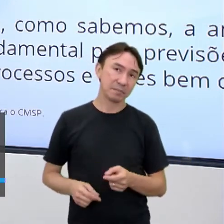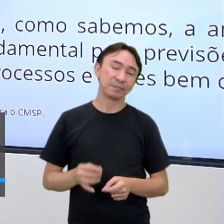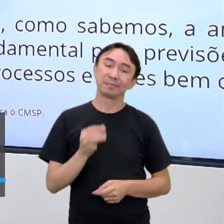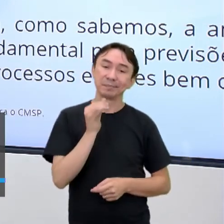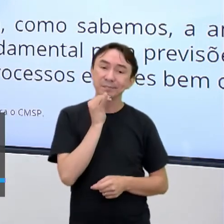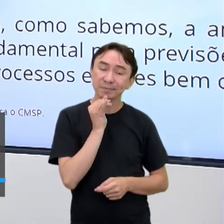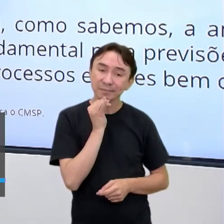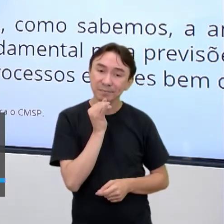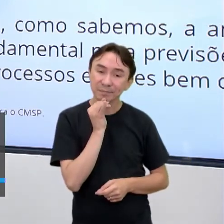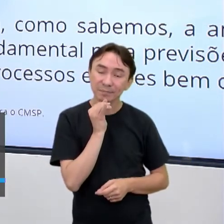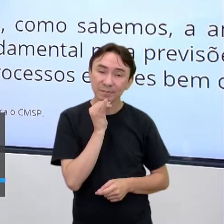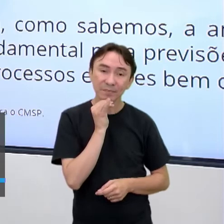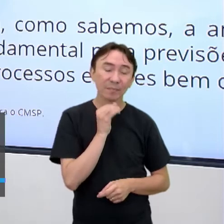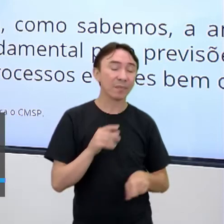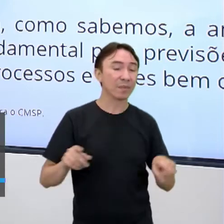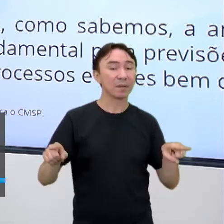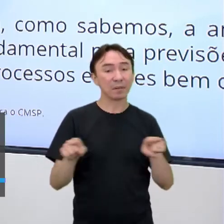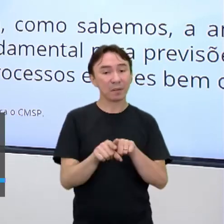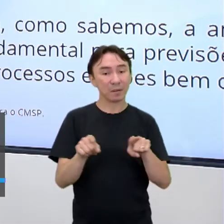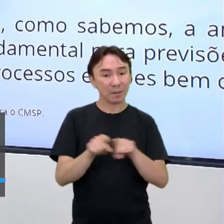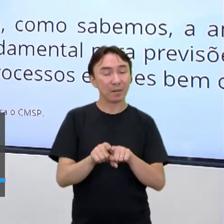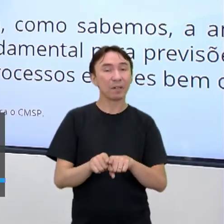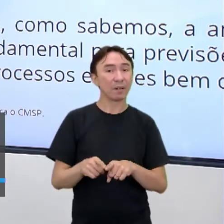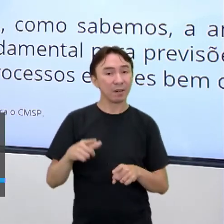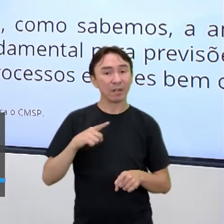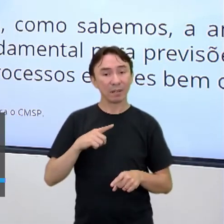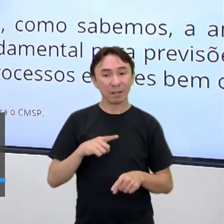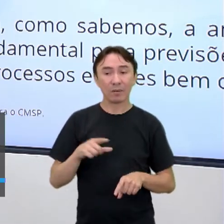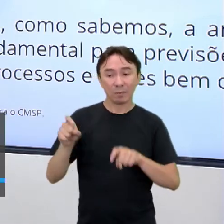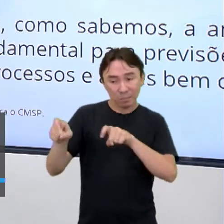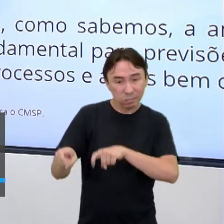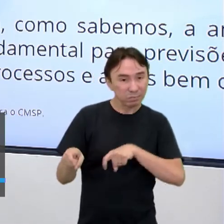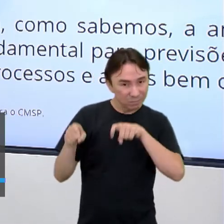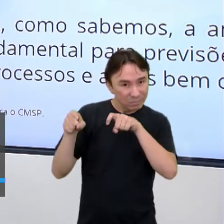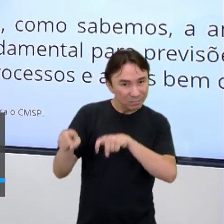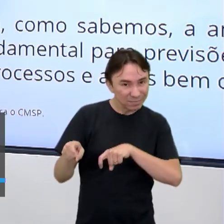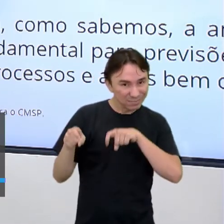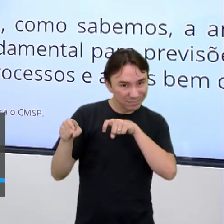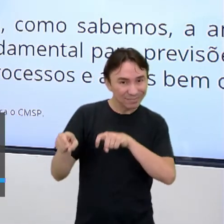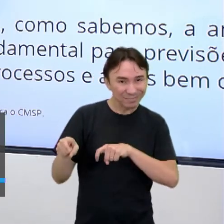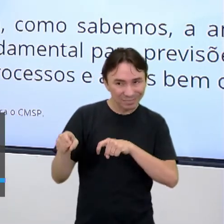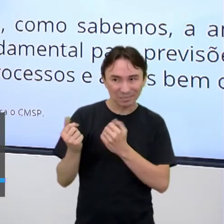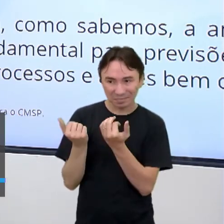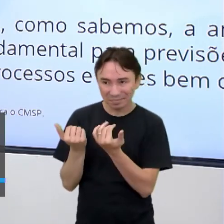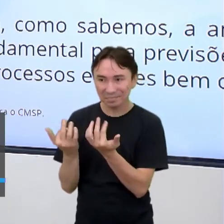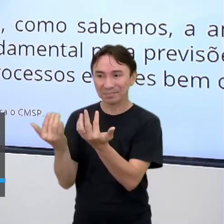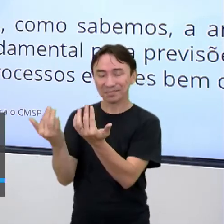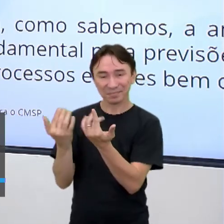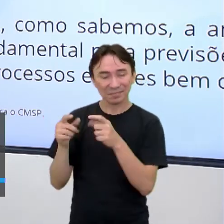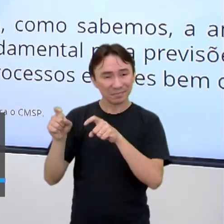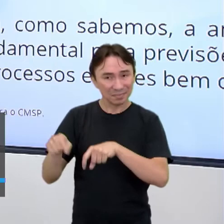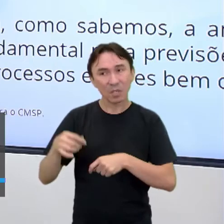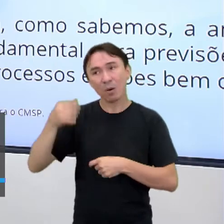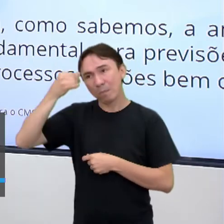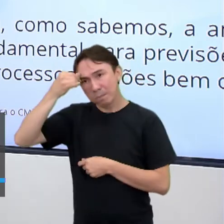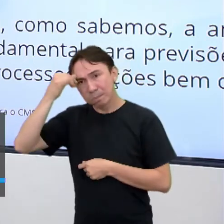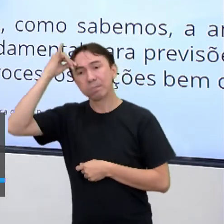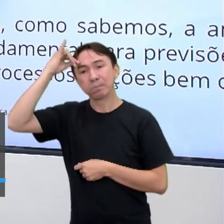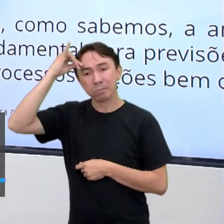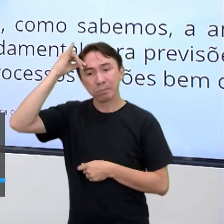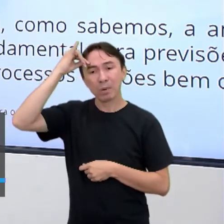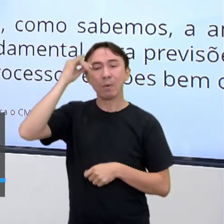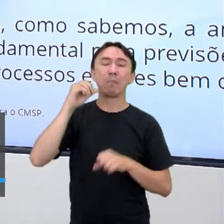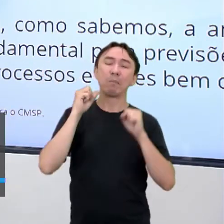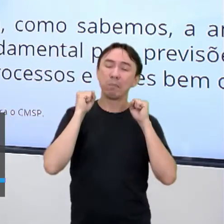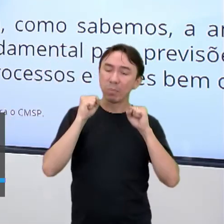aí até ao agronegócio, para vocês terem uma ideia, né, ao agronegócio de maneira geral, a gente está falando de